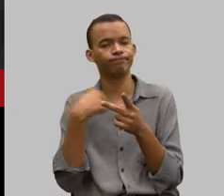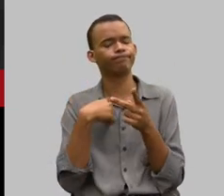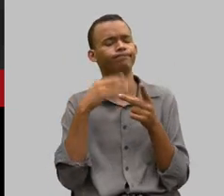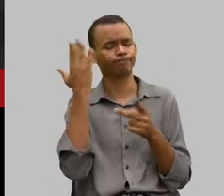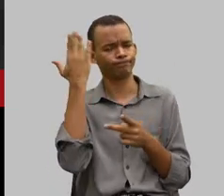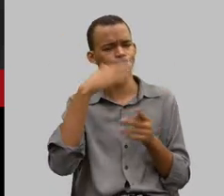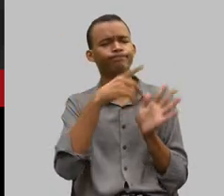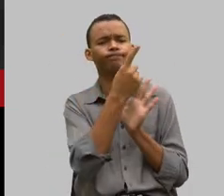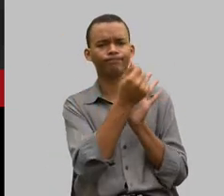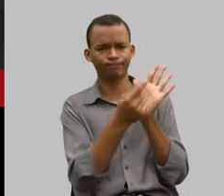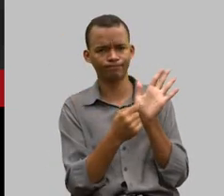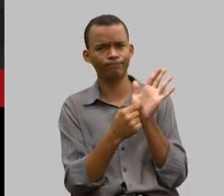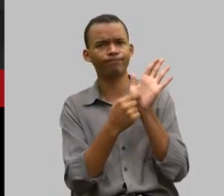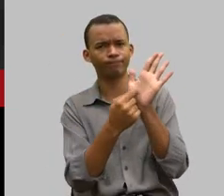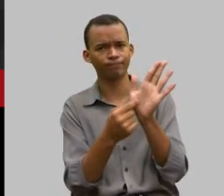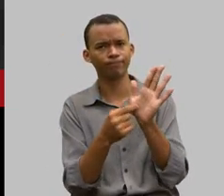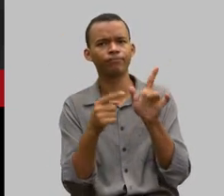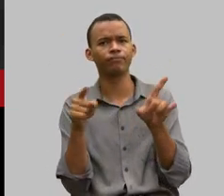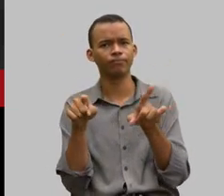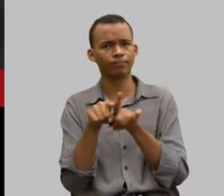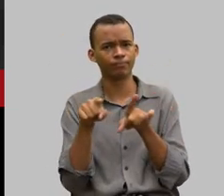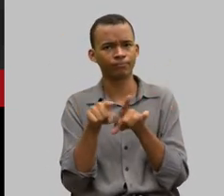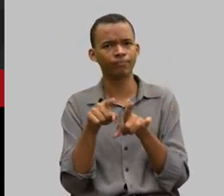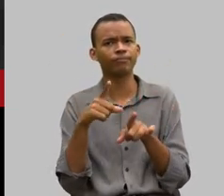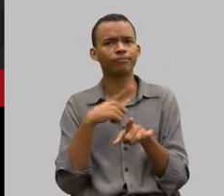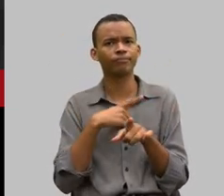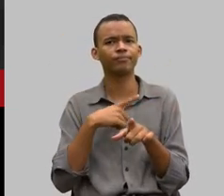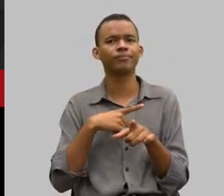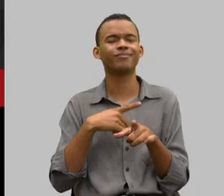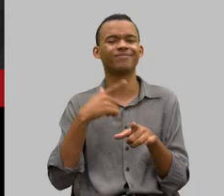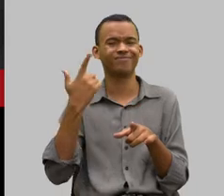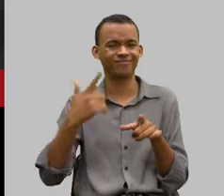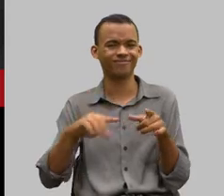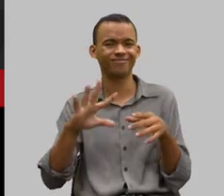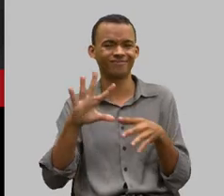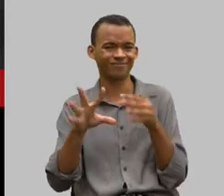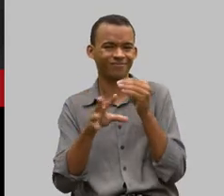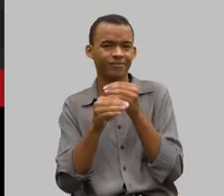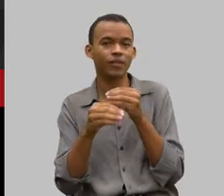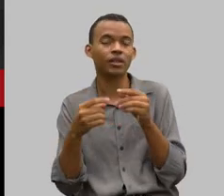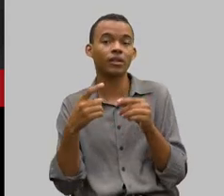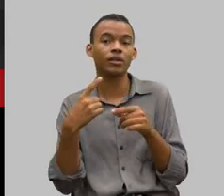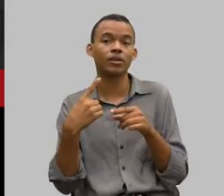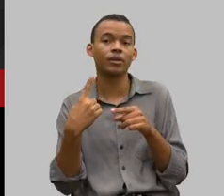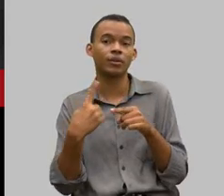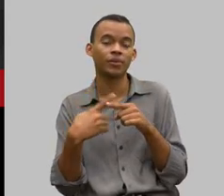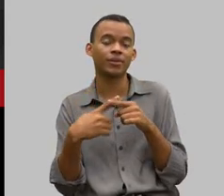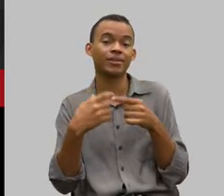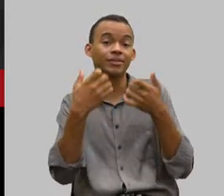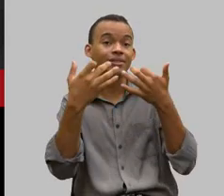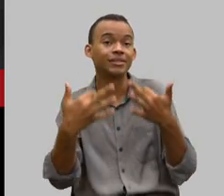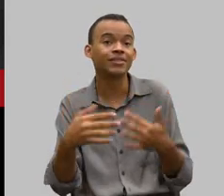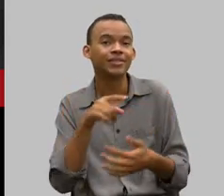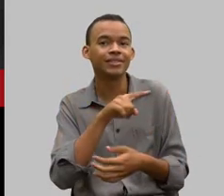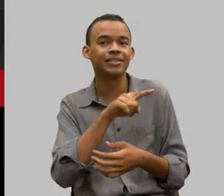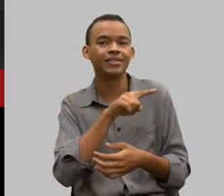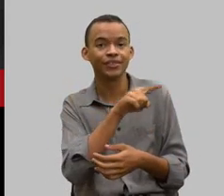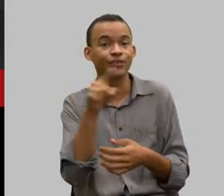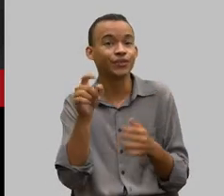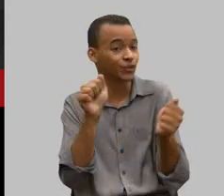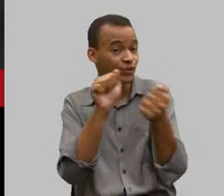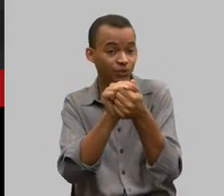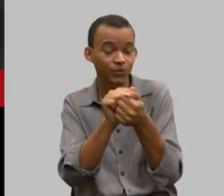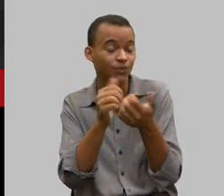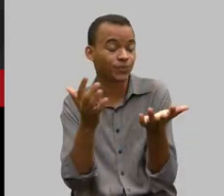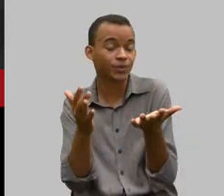depois tive a oportunidade de mencionar um pouco mais e eu esqueci de falar exatamente isso que vários dos Senhores estiveram em algumas